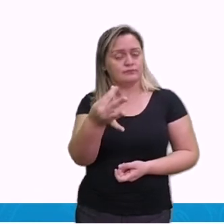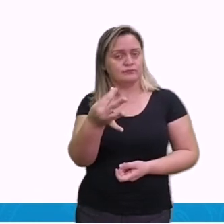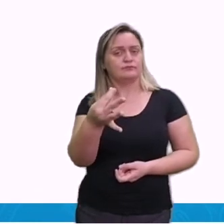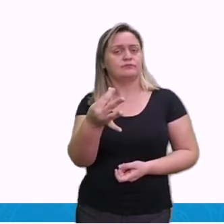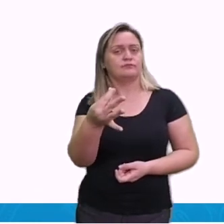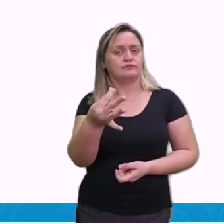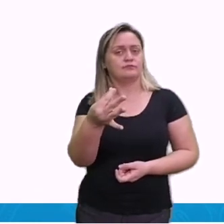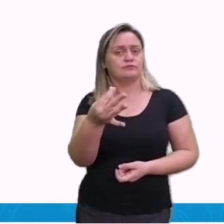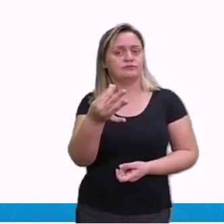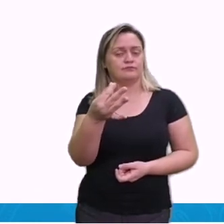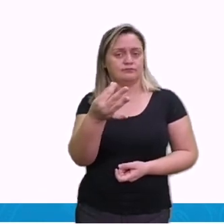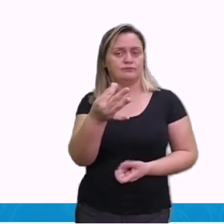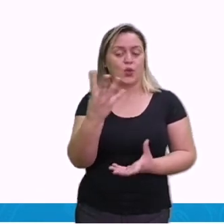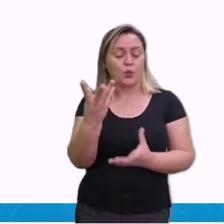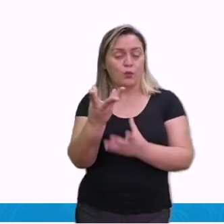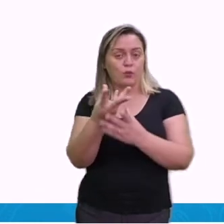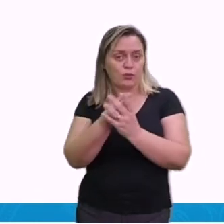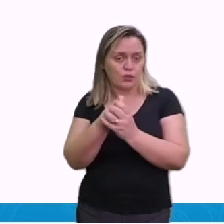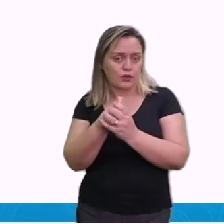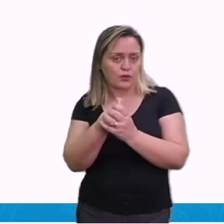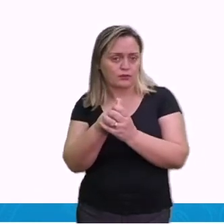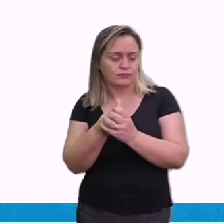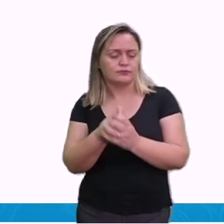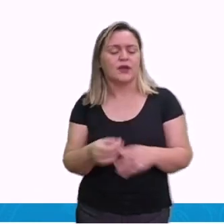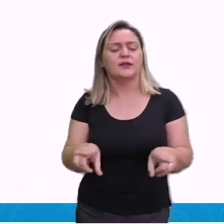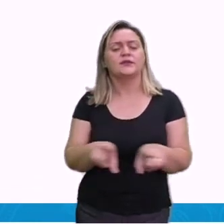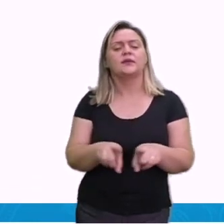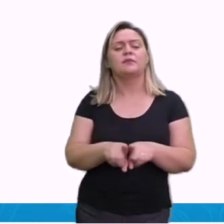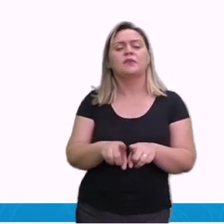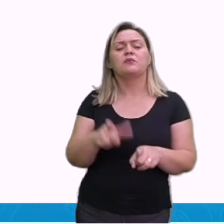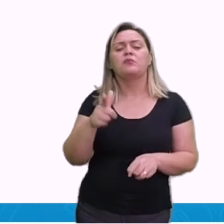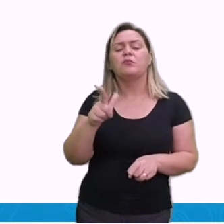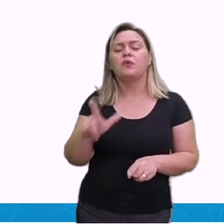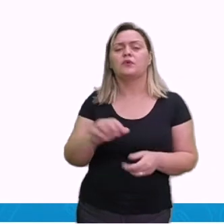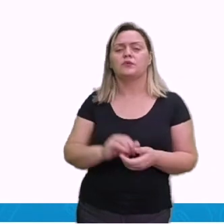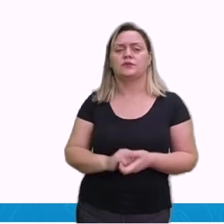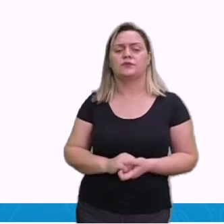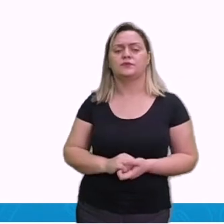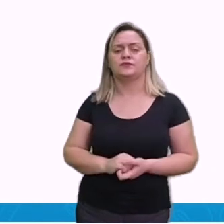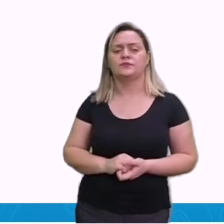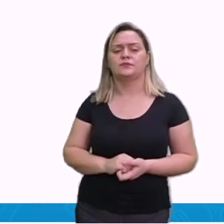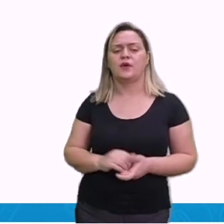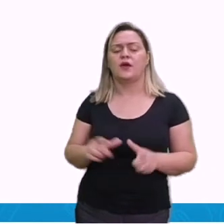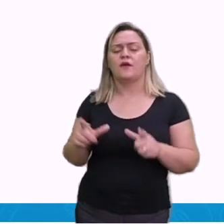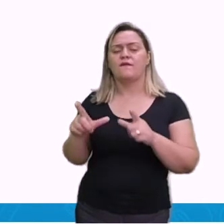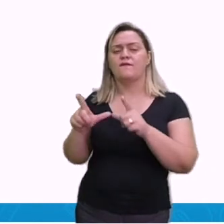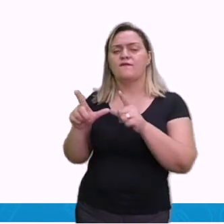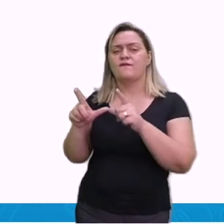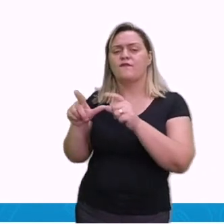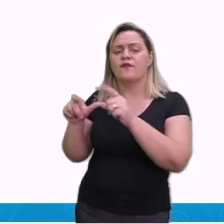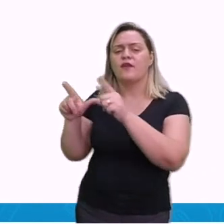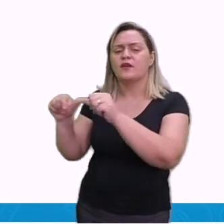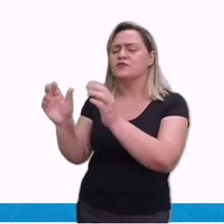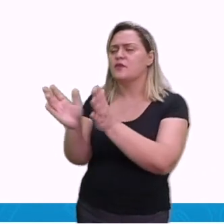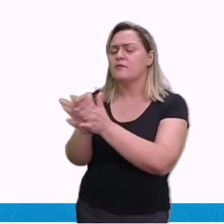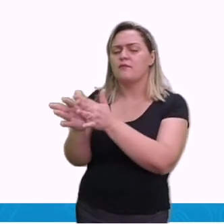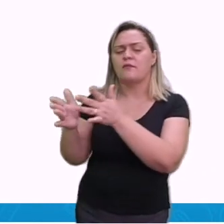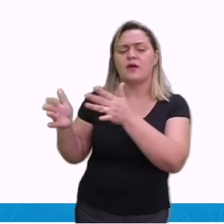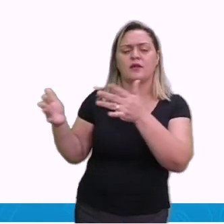olha lá. As casas pegaram fogo e ficaram todas destruídas. Isso